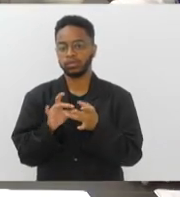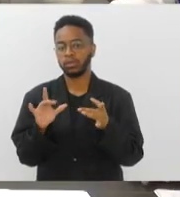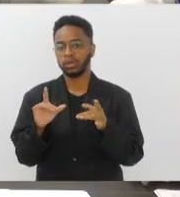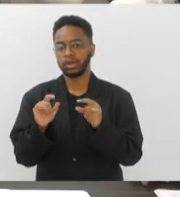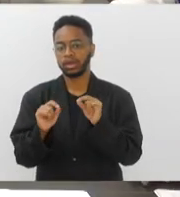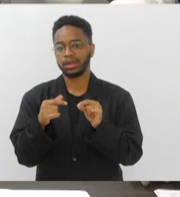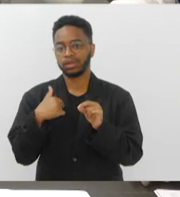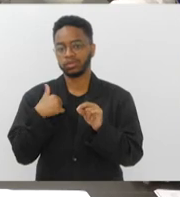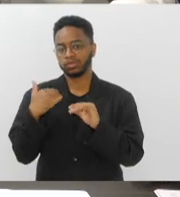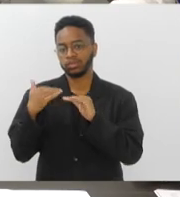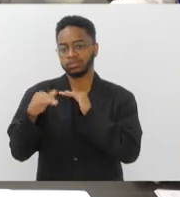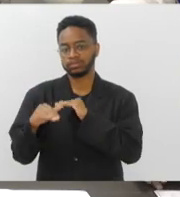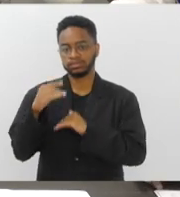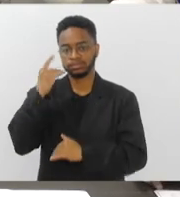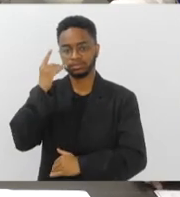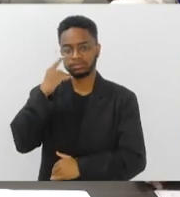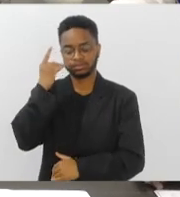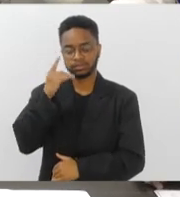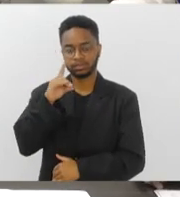divergir do deputado Dell'Aroli,